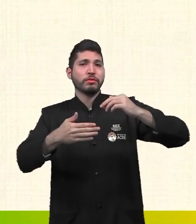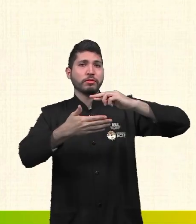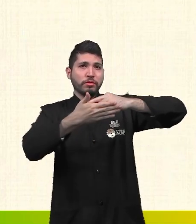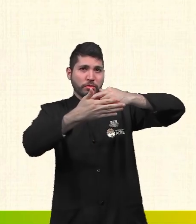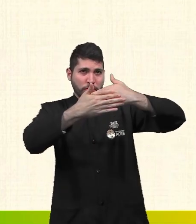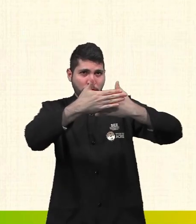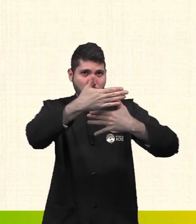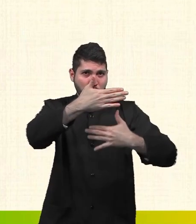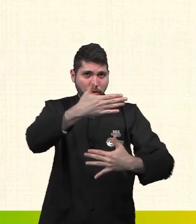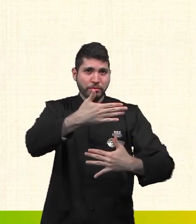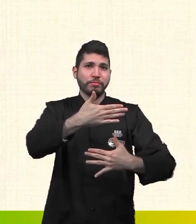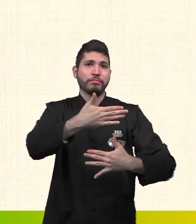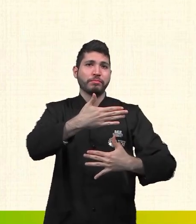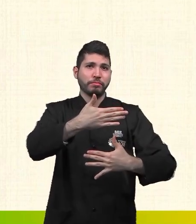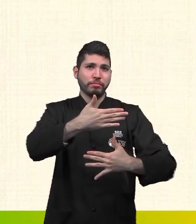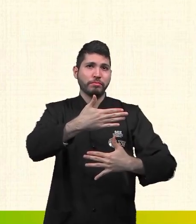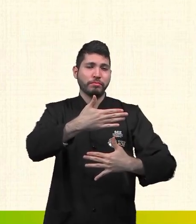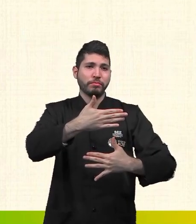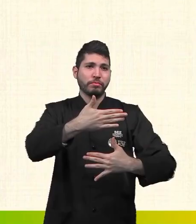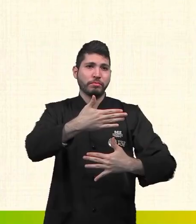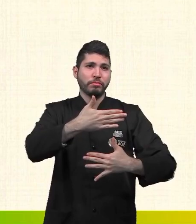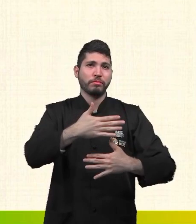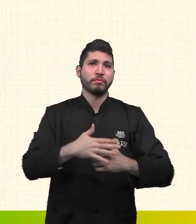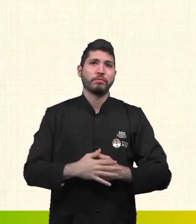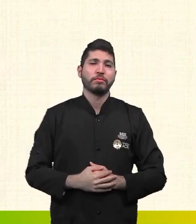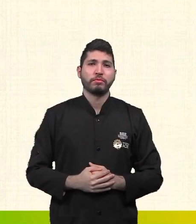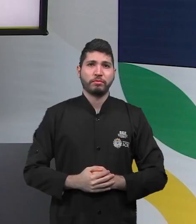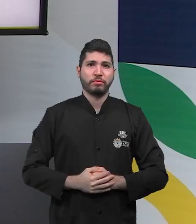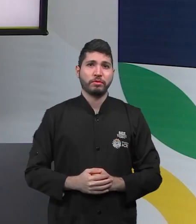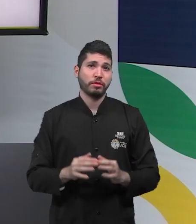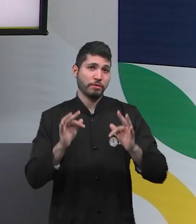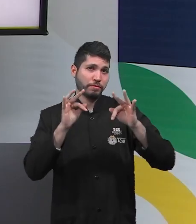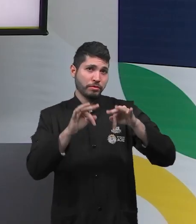referências. E pronto, pessoal,